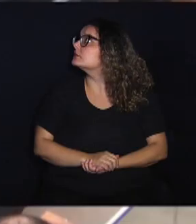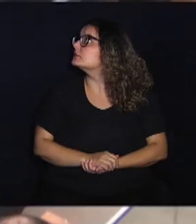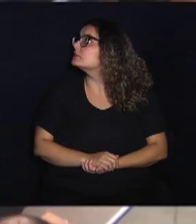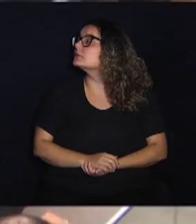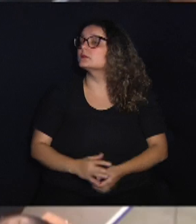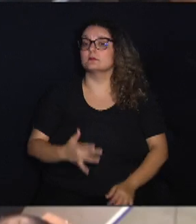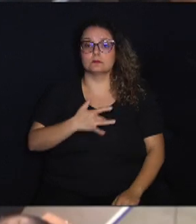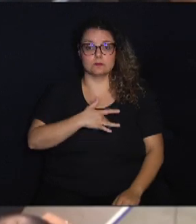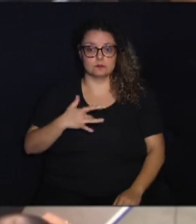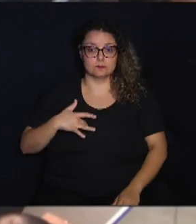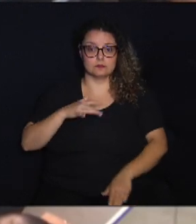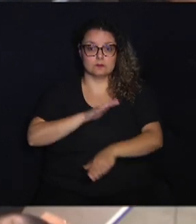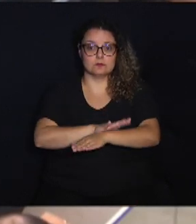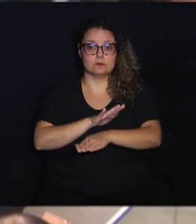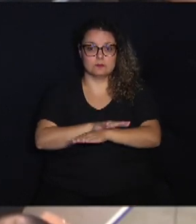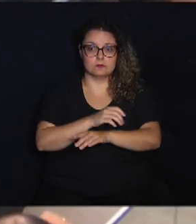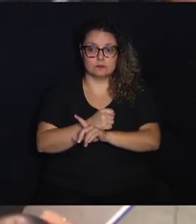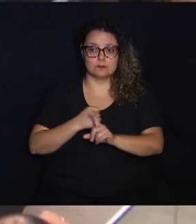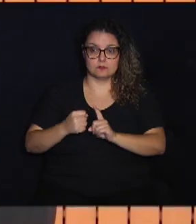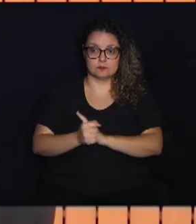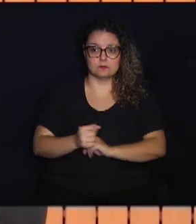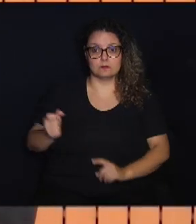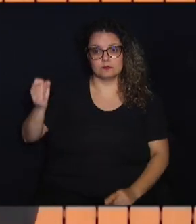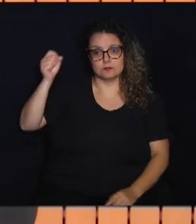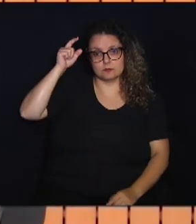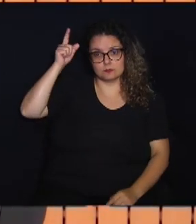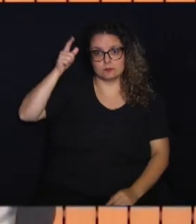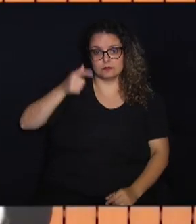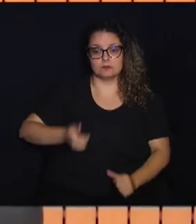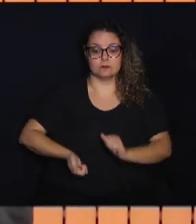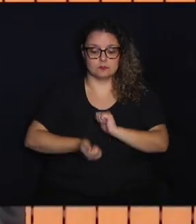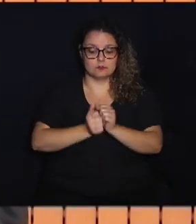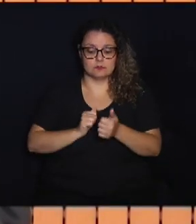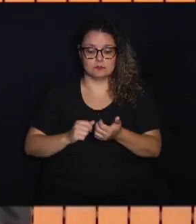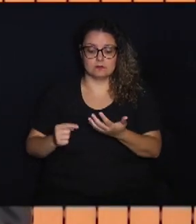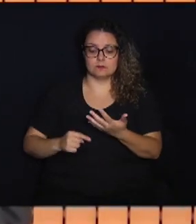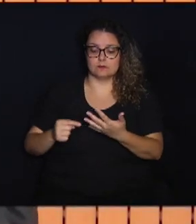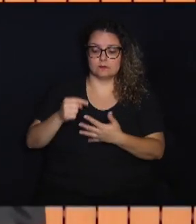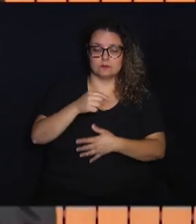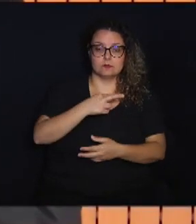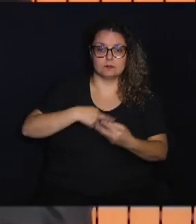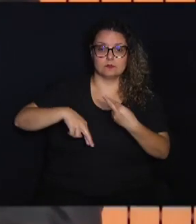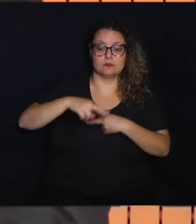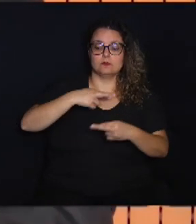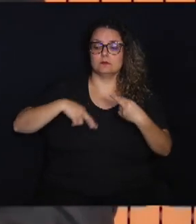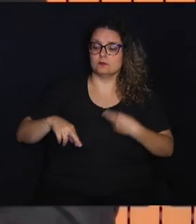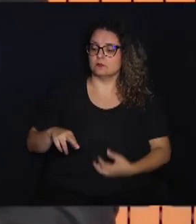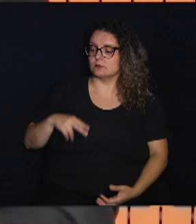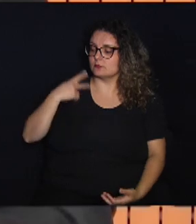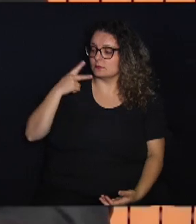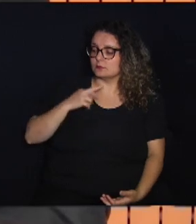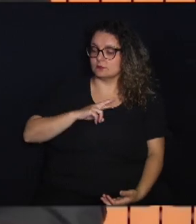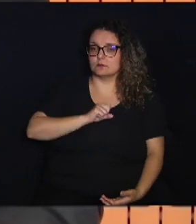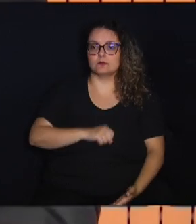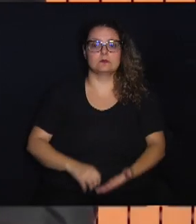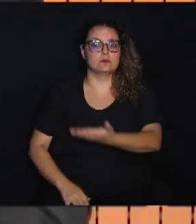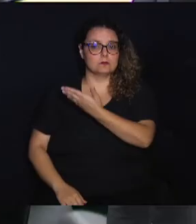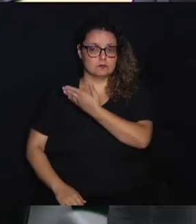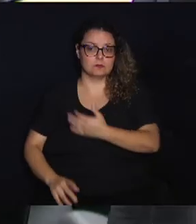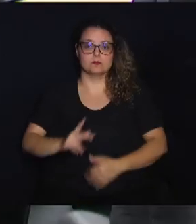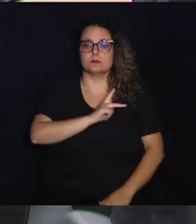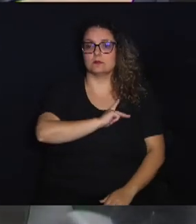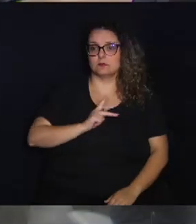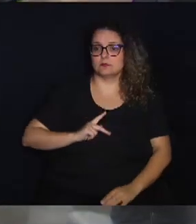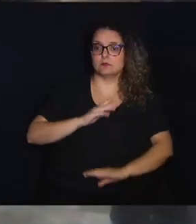Saúde, assistência social, cultura e esporte foram as áreas elencadas pelo vereador Luiz Rossini, presidente da Câmara de Campinas,